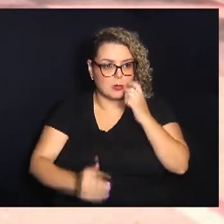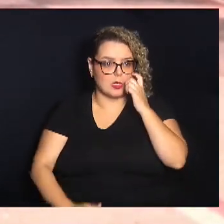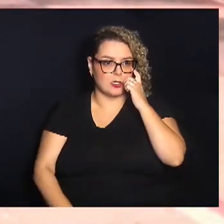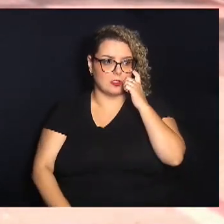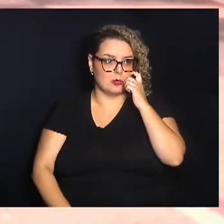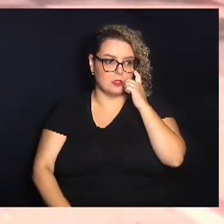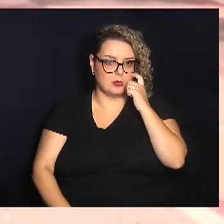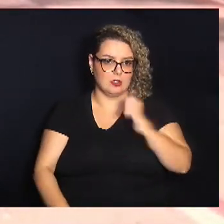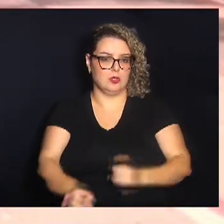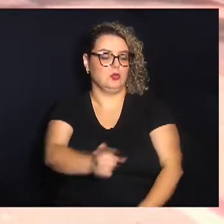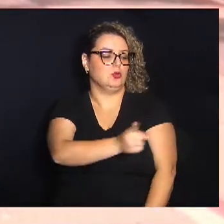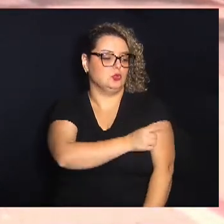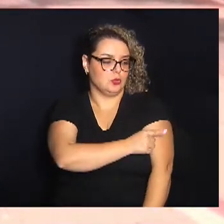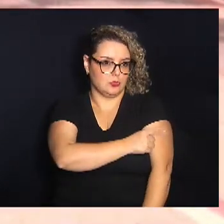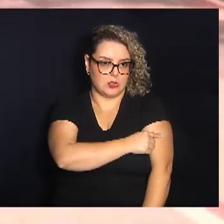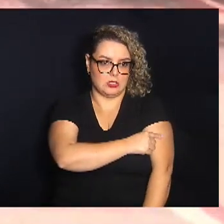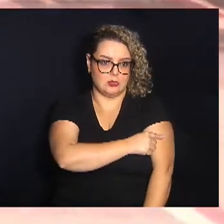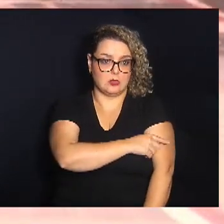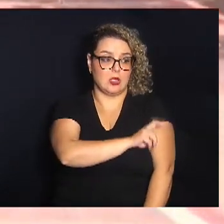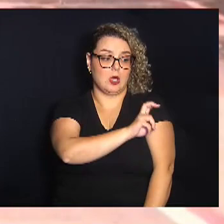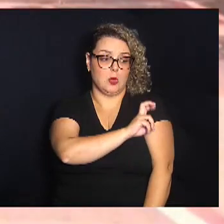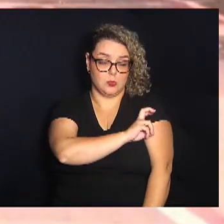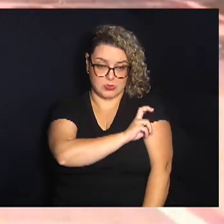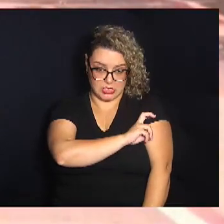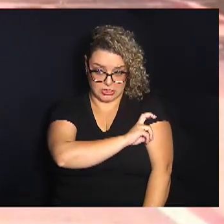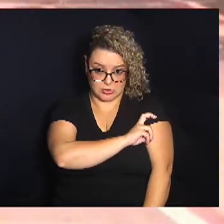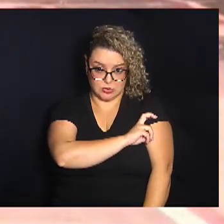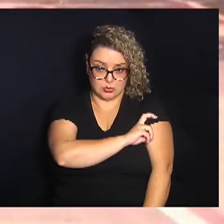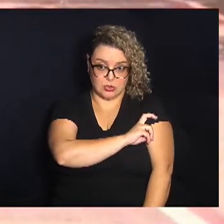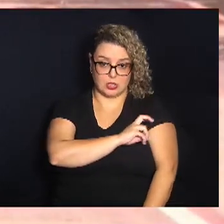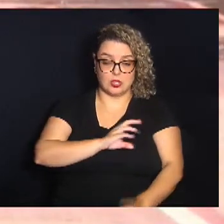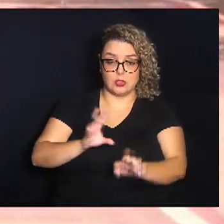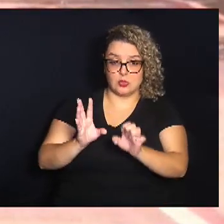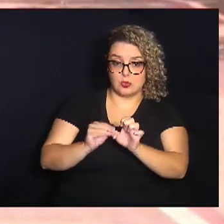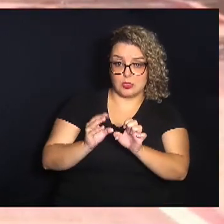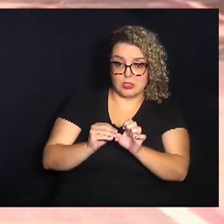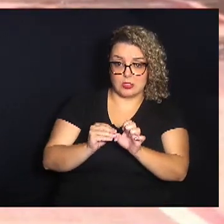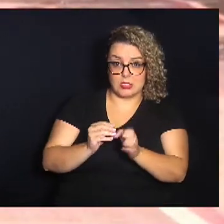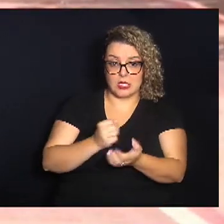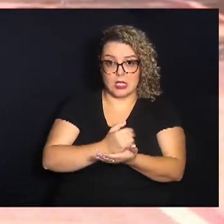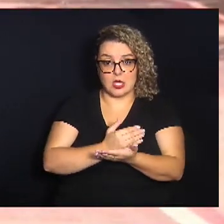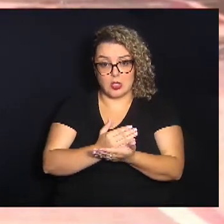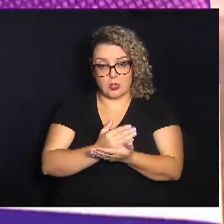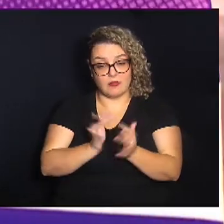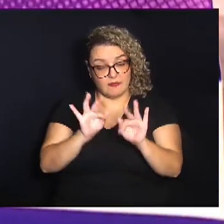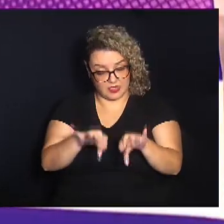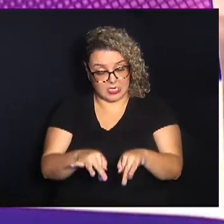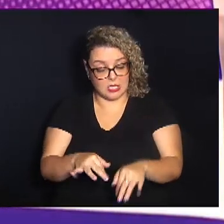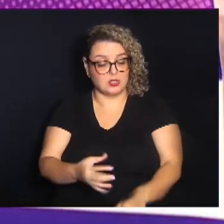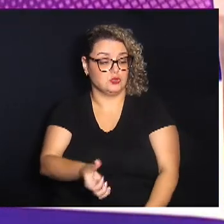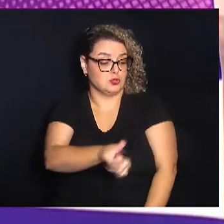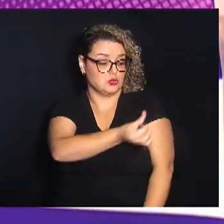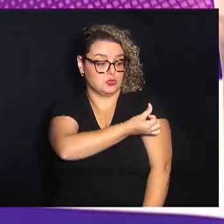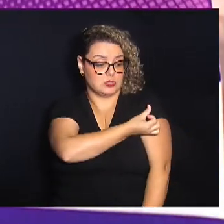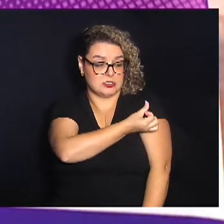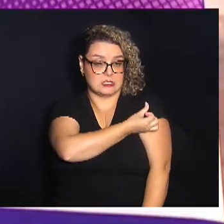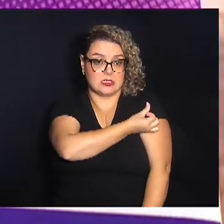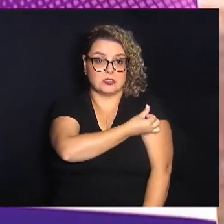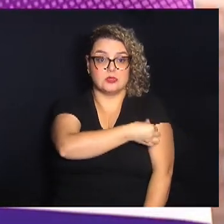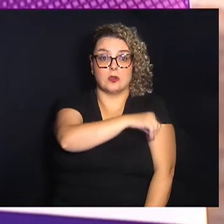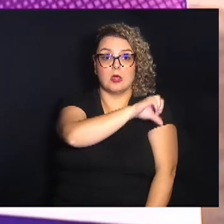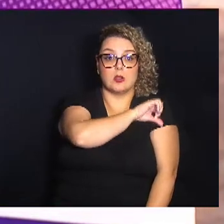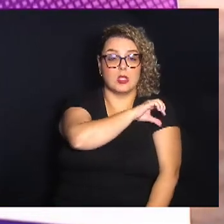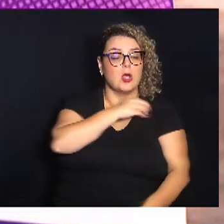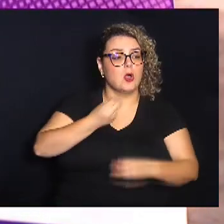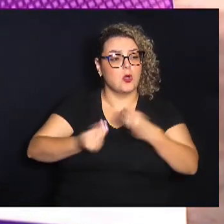do 1º ano ao 5º ano, e o EJA anos finais, do 6º ao 9º ano. Como que funciona